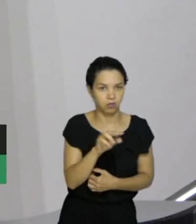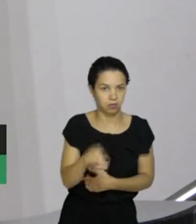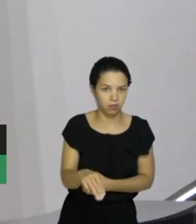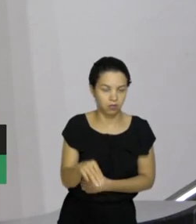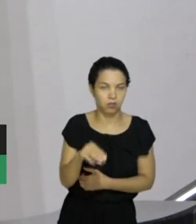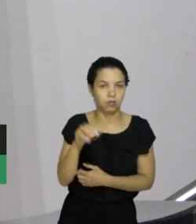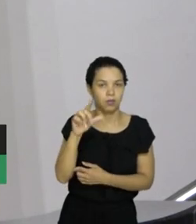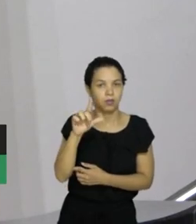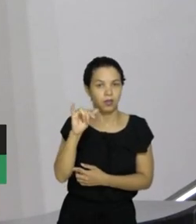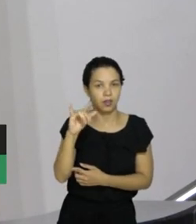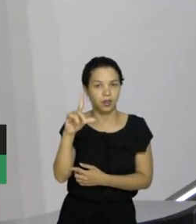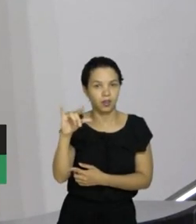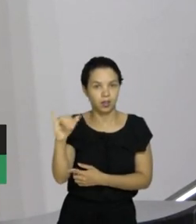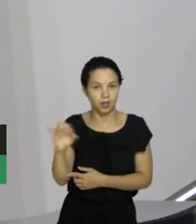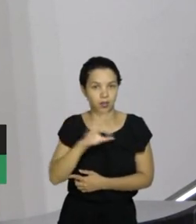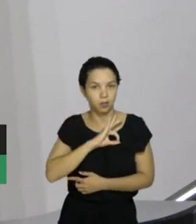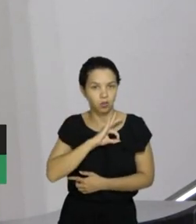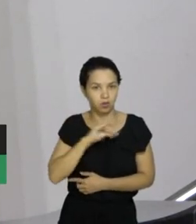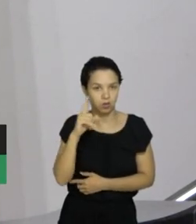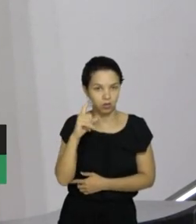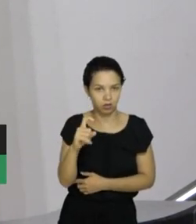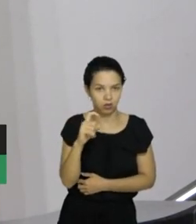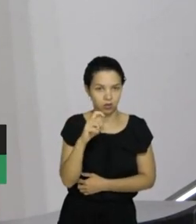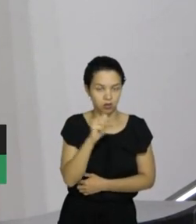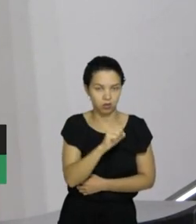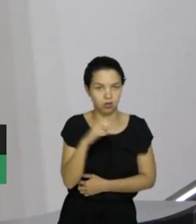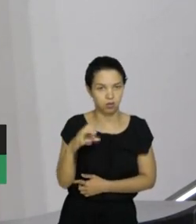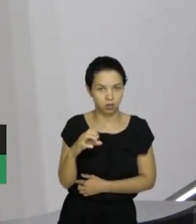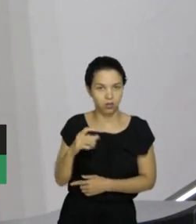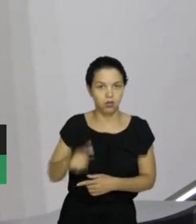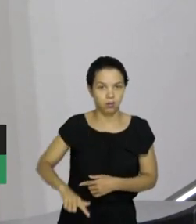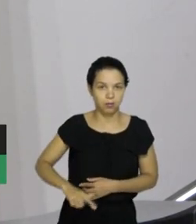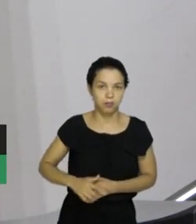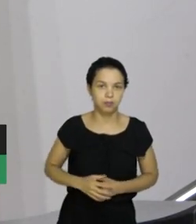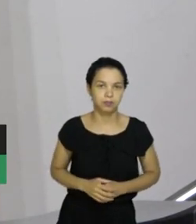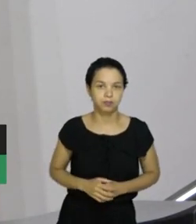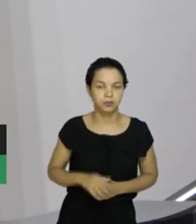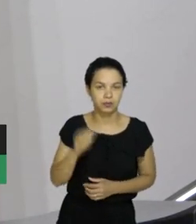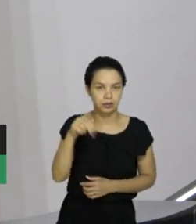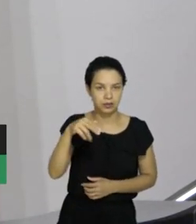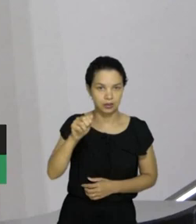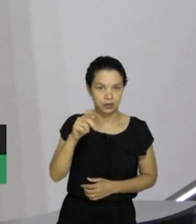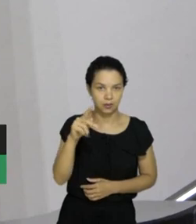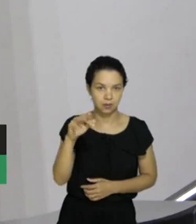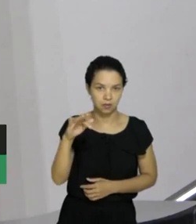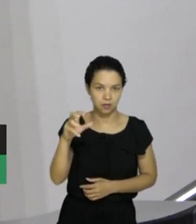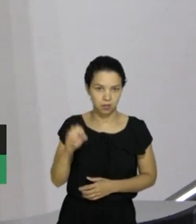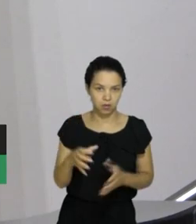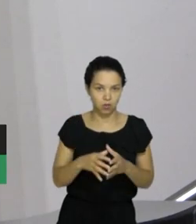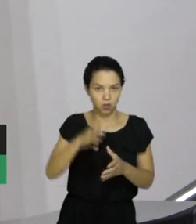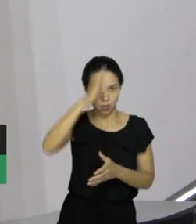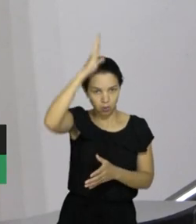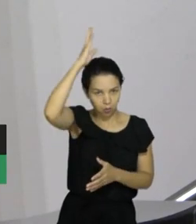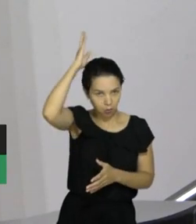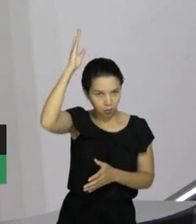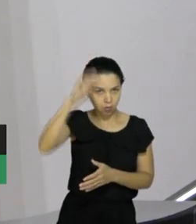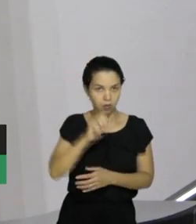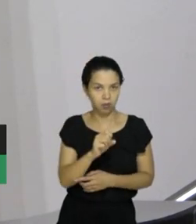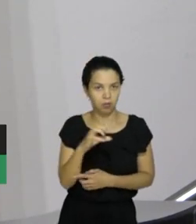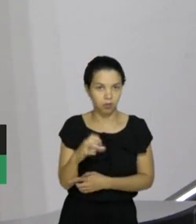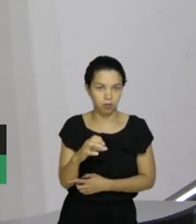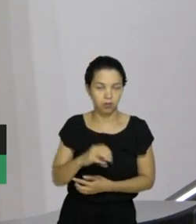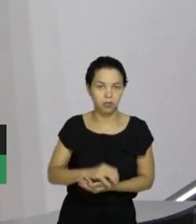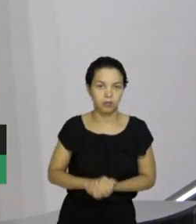Lilian novelo da polícia científica de Santa Catarina a Ana Paula Guilherme do corpo de bombeiros de Santa Catarina